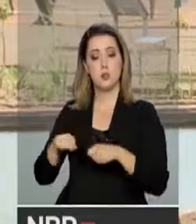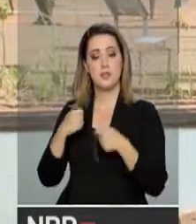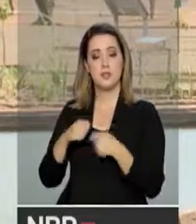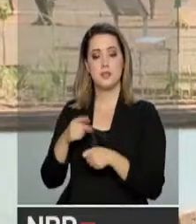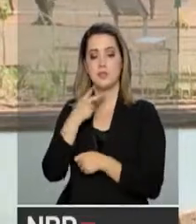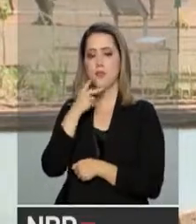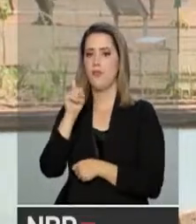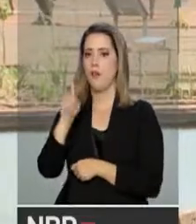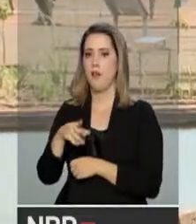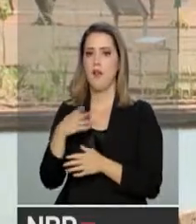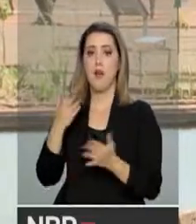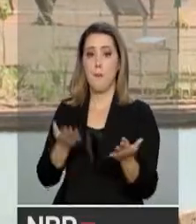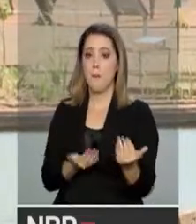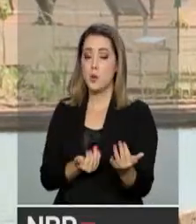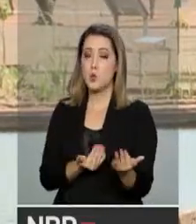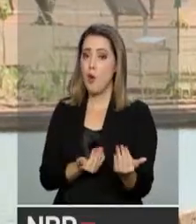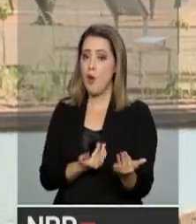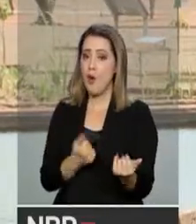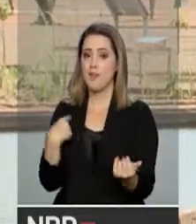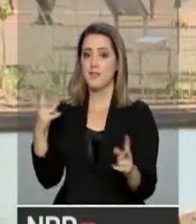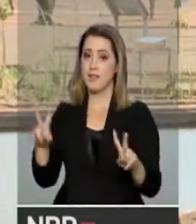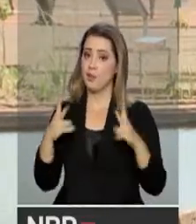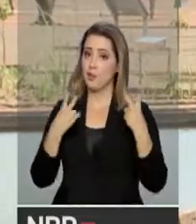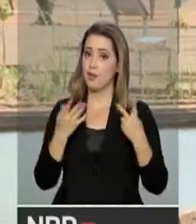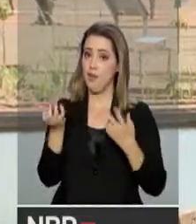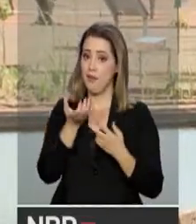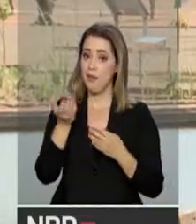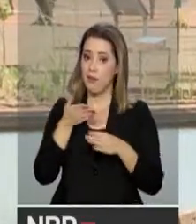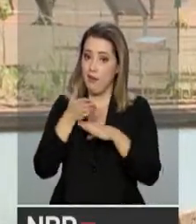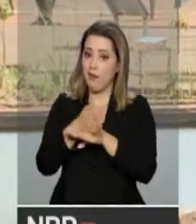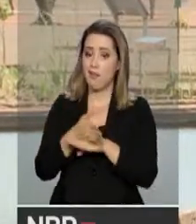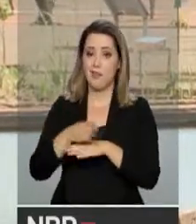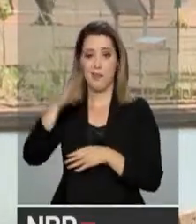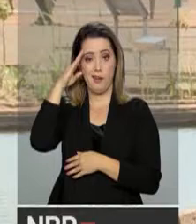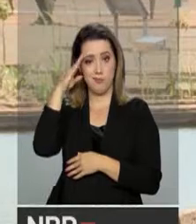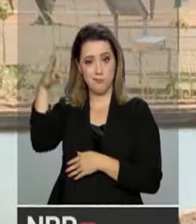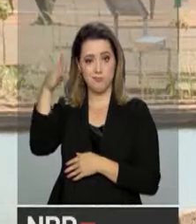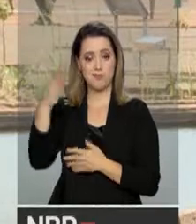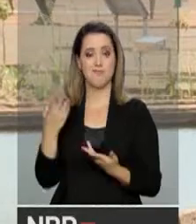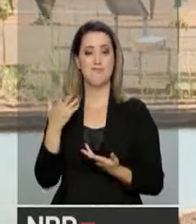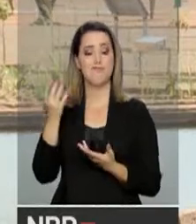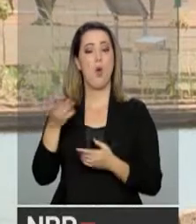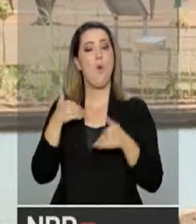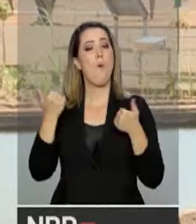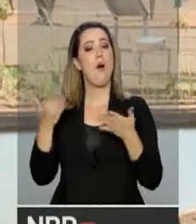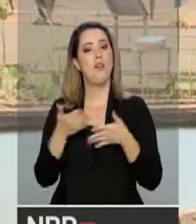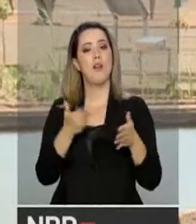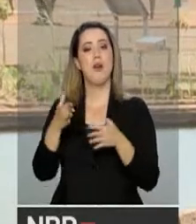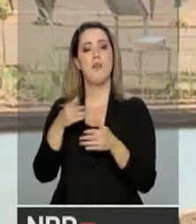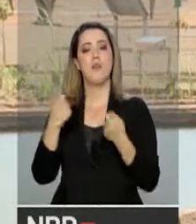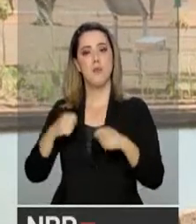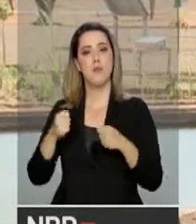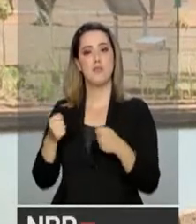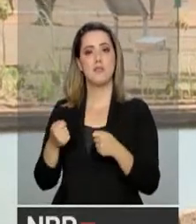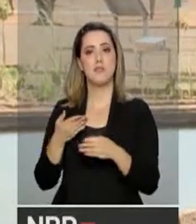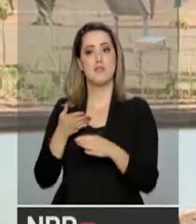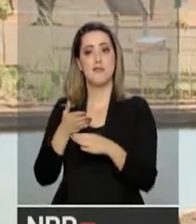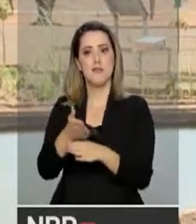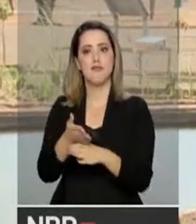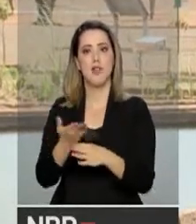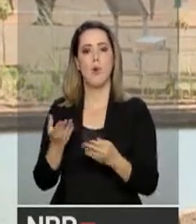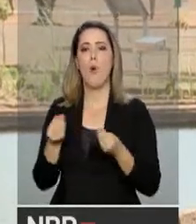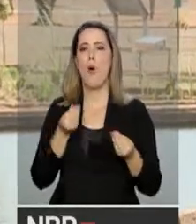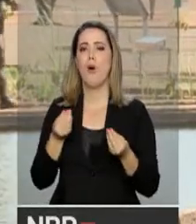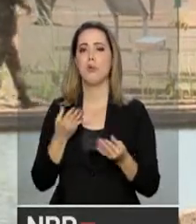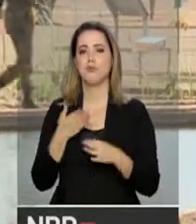precisa falar para os jovens que estão nos assistindo e desejam seguir essa carreira militar, né? Que caminho eles devem trilhar? Deixa um recado